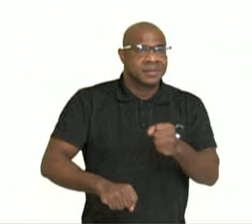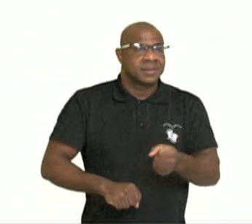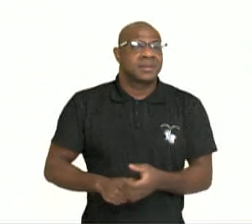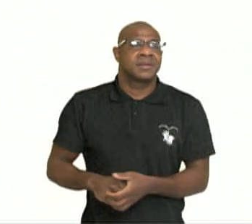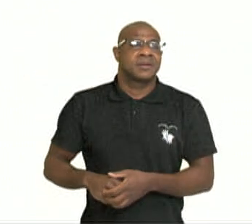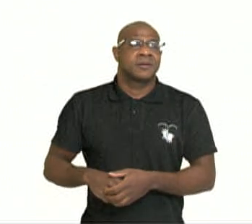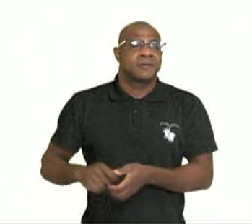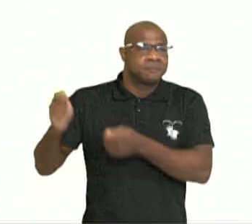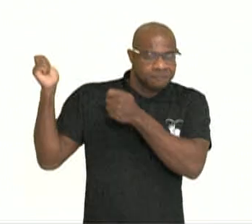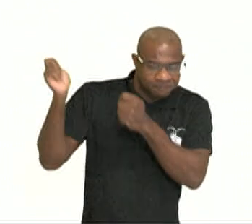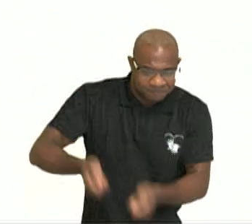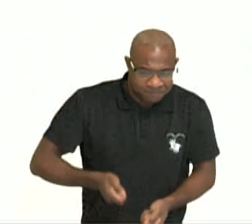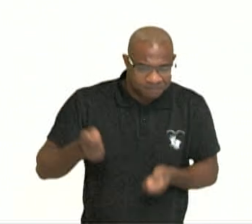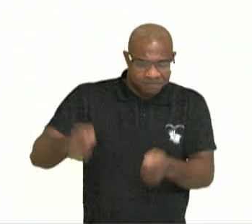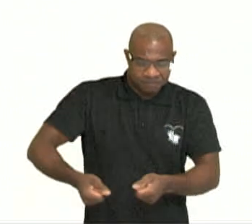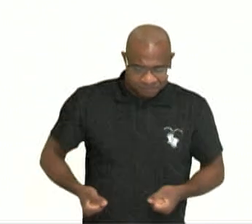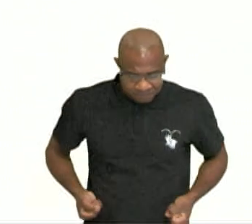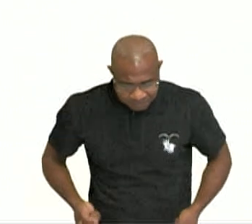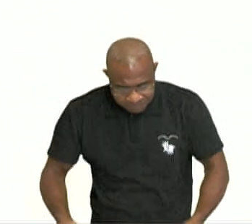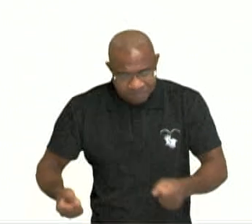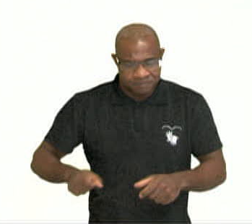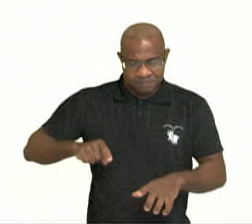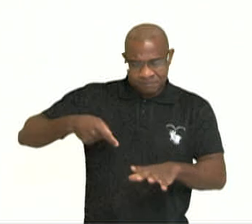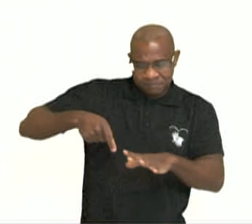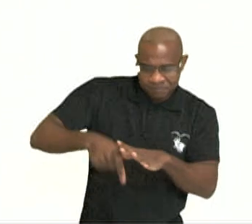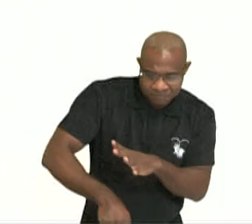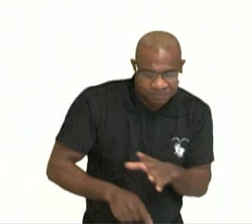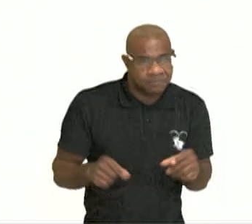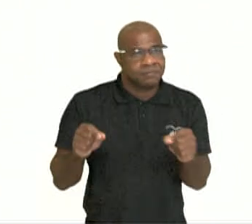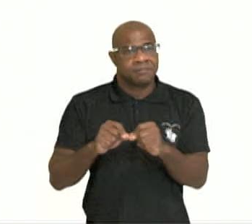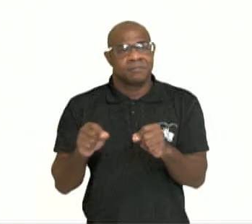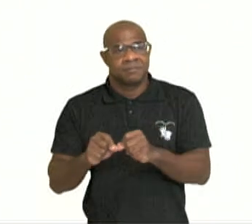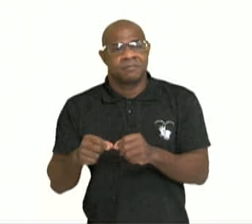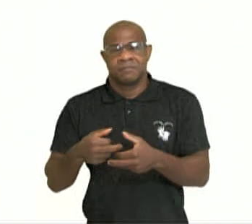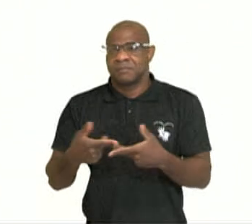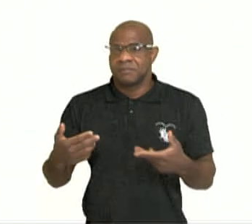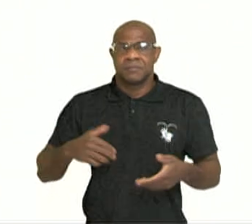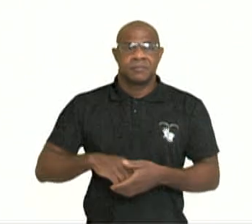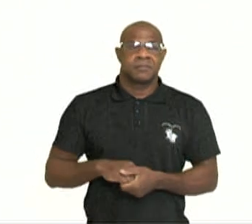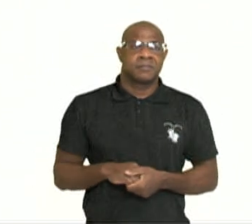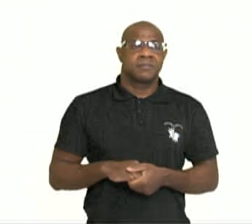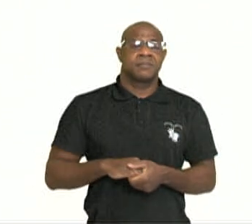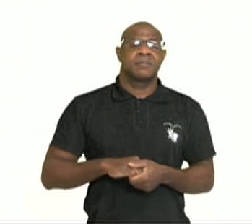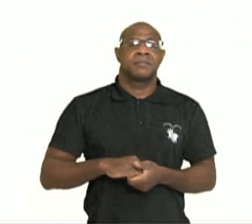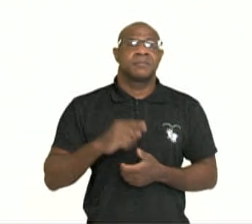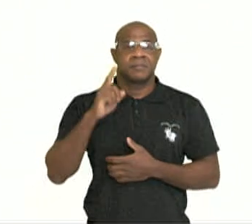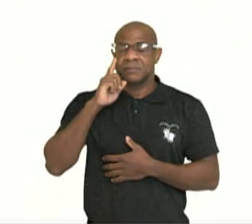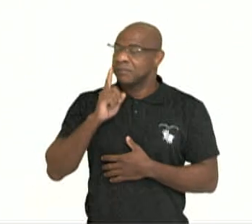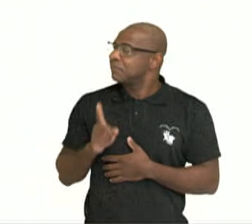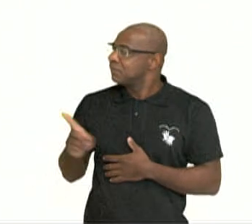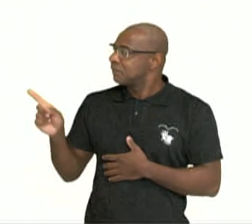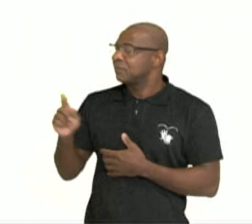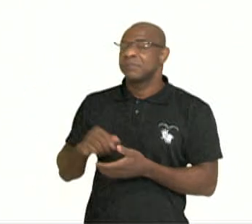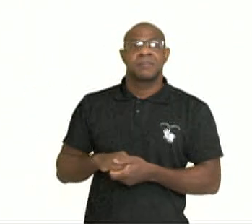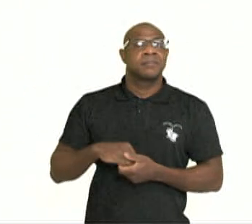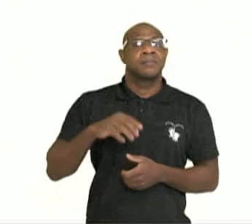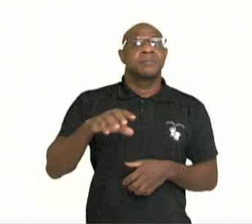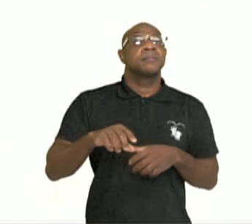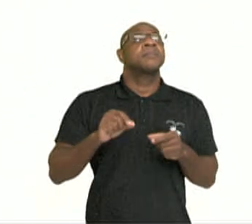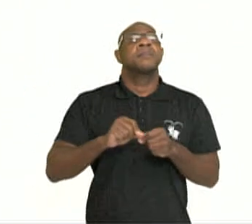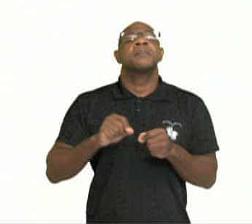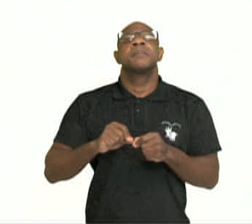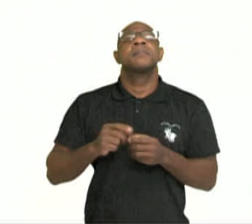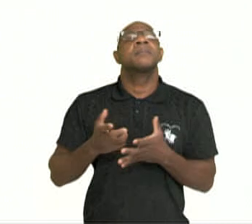máquinas passando, buracos sendo feitos, cavocando e formando aquele degrau para a retirada de algum